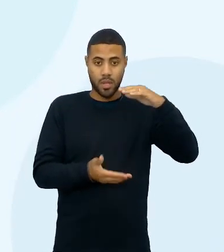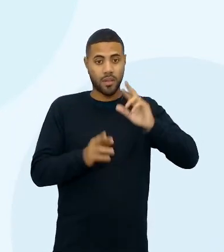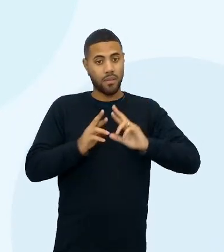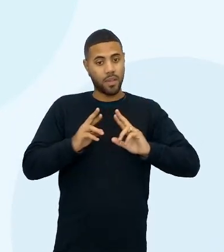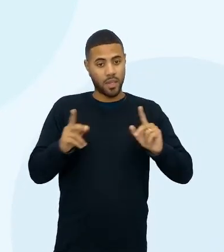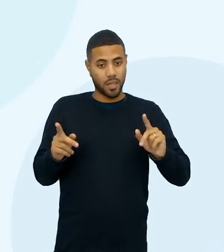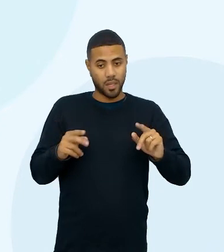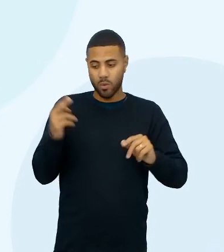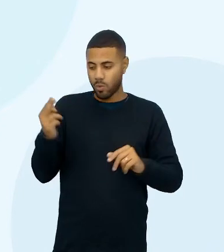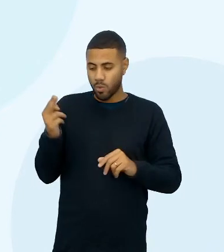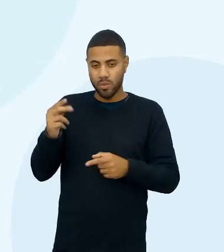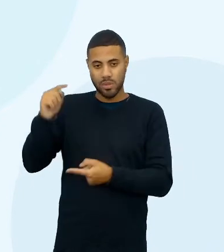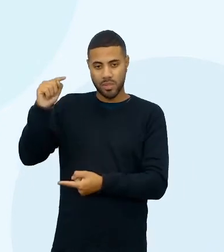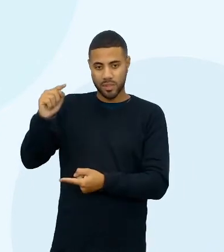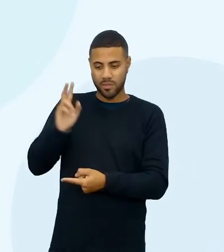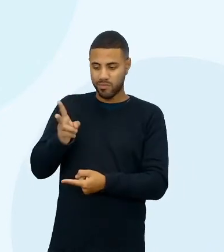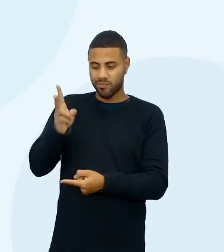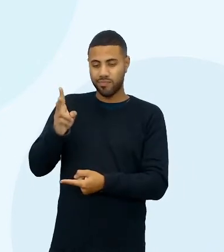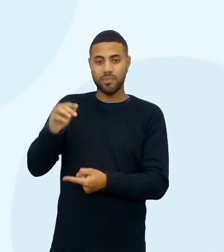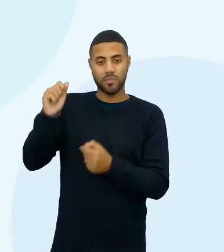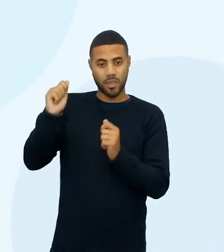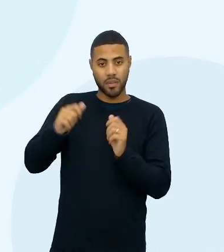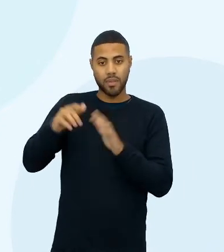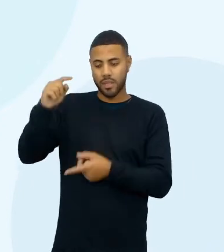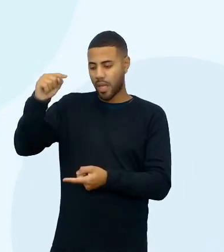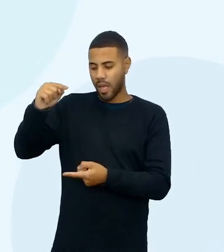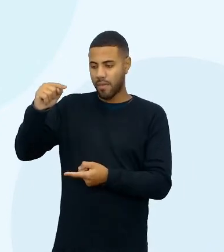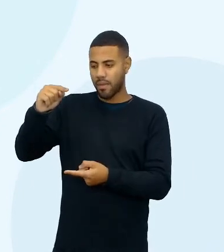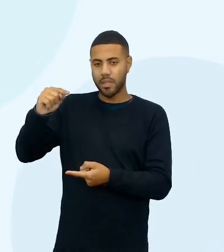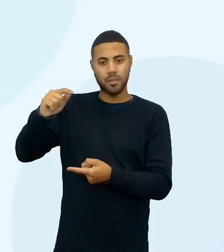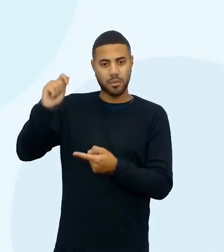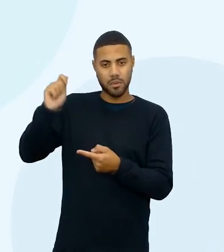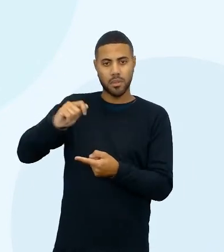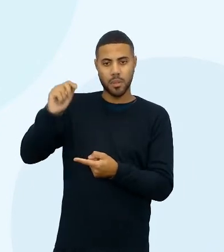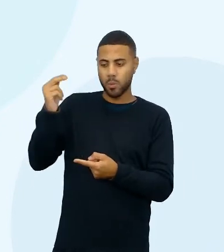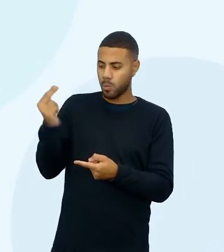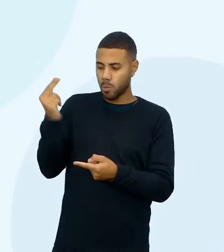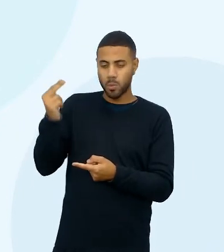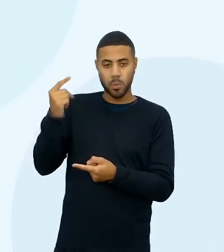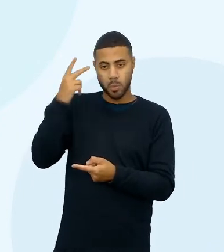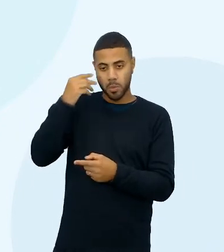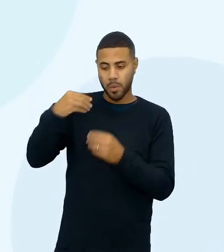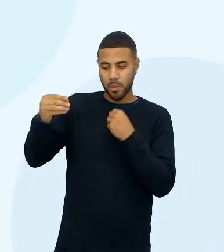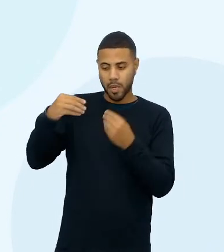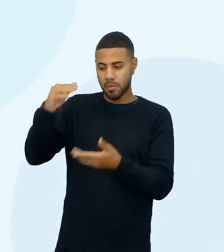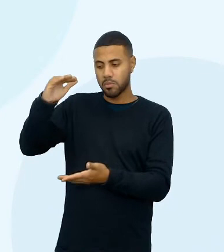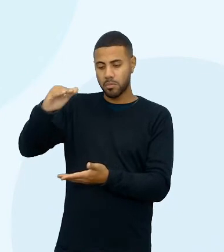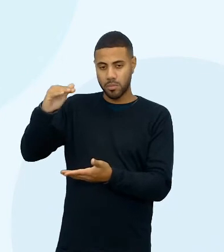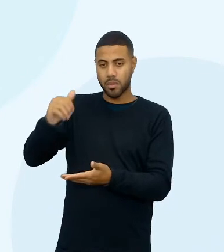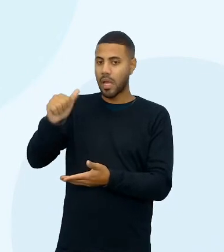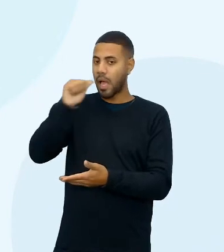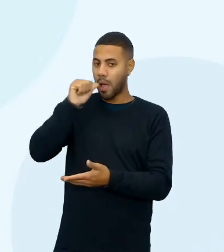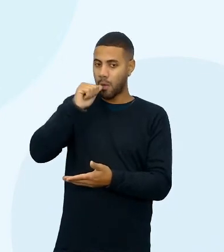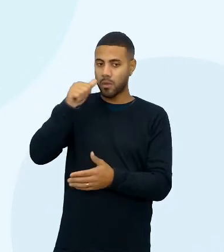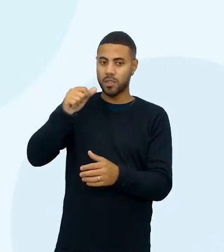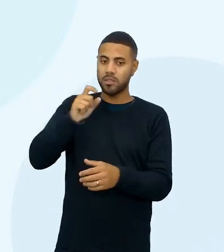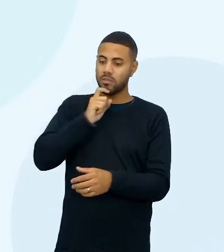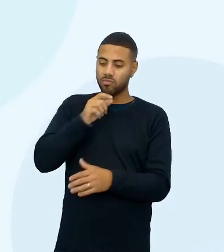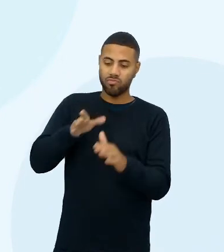reutilizar, ok? Eu posso reutilizar uma garrafinha PET para usar para eu beber água. Eu